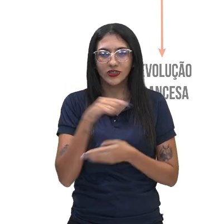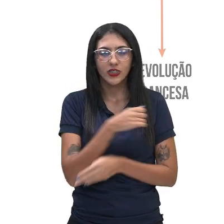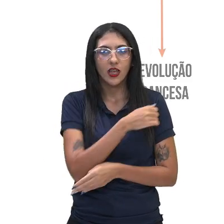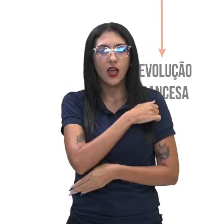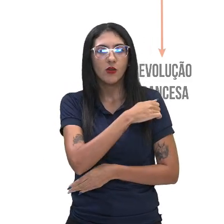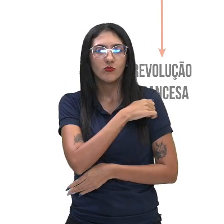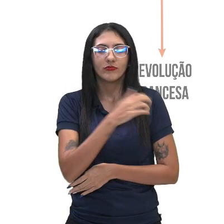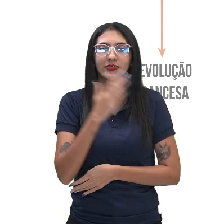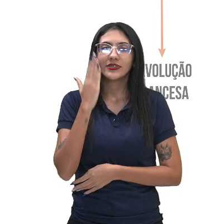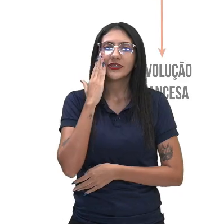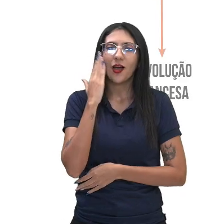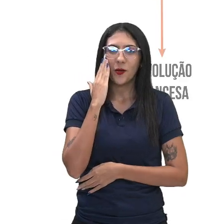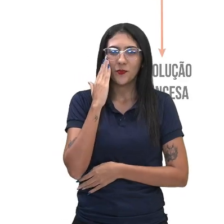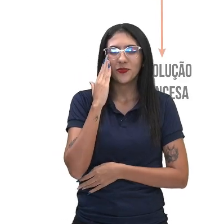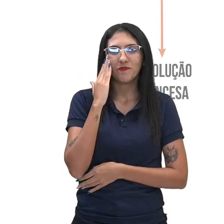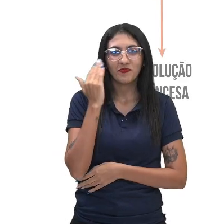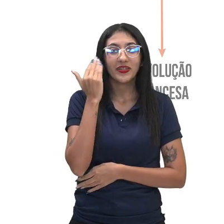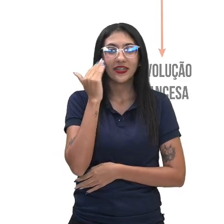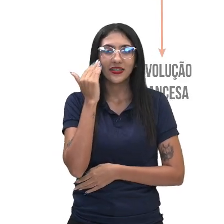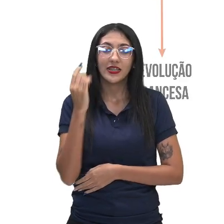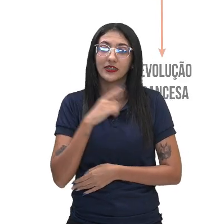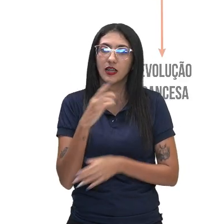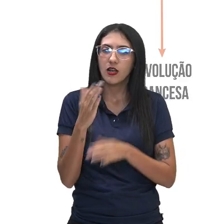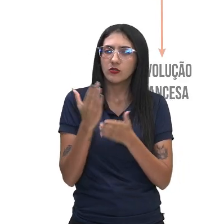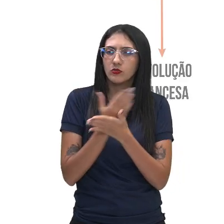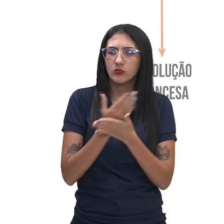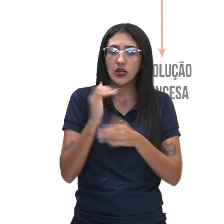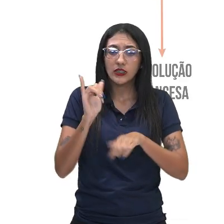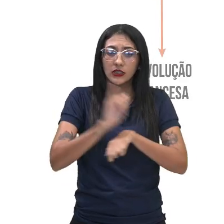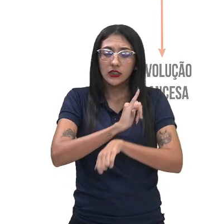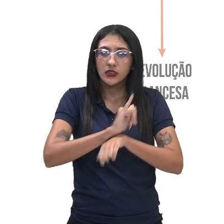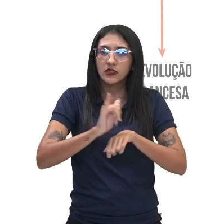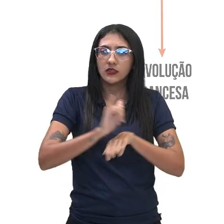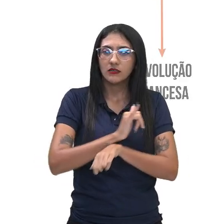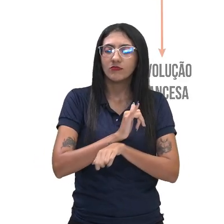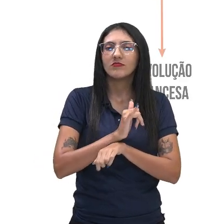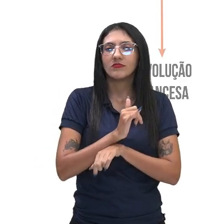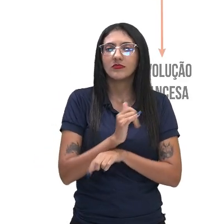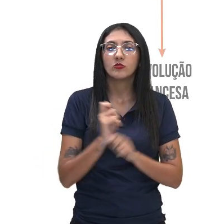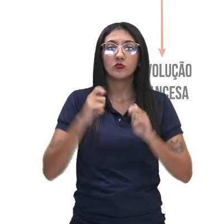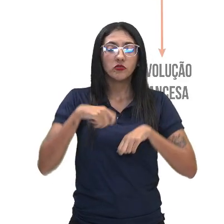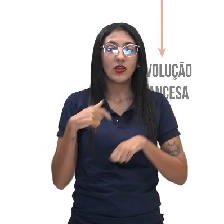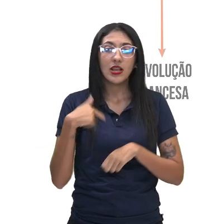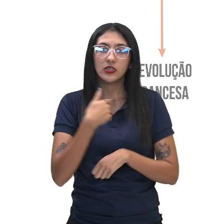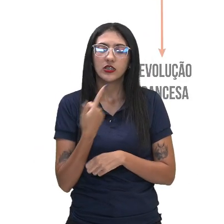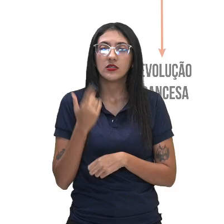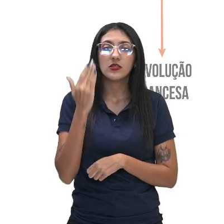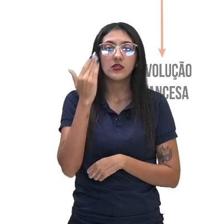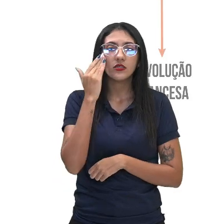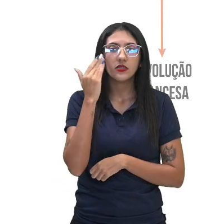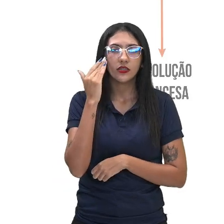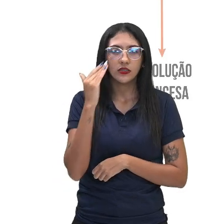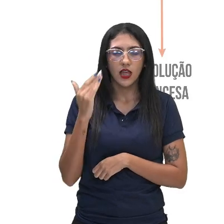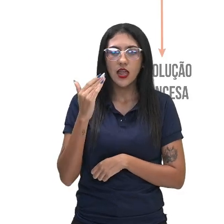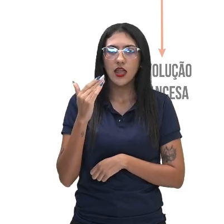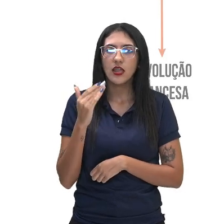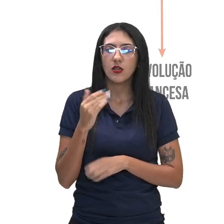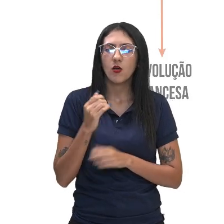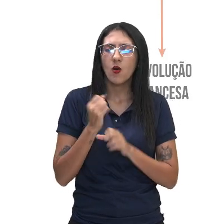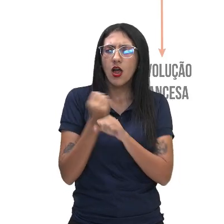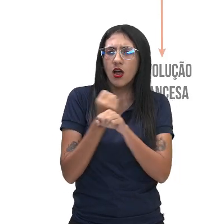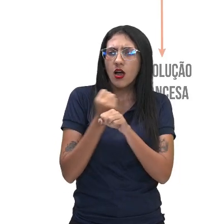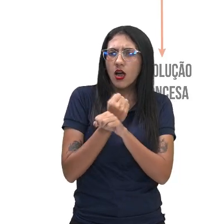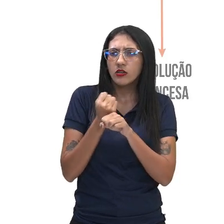bem que existem algumas técnicas para, né, nos retomarmos a um passado